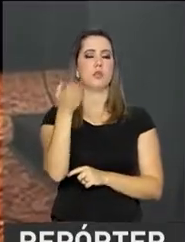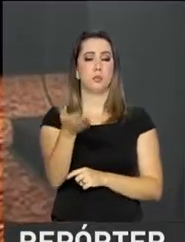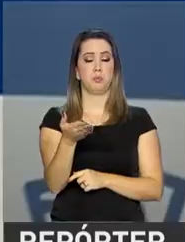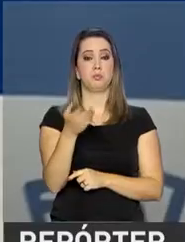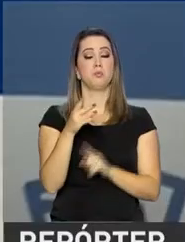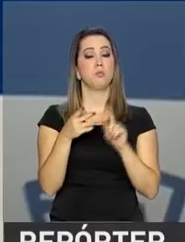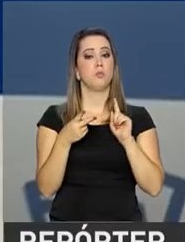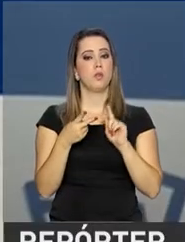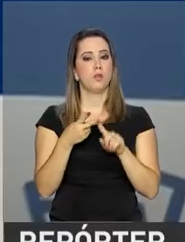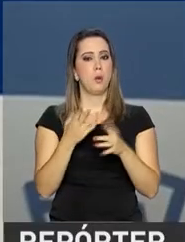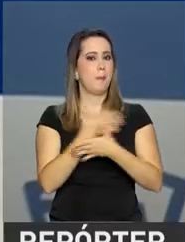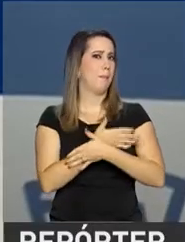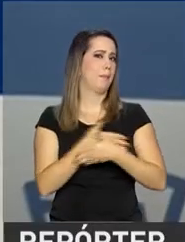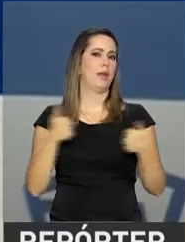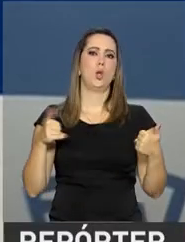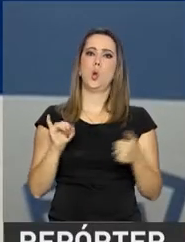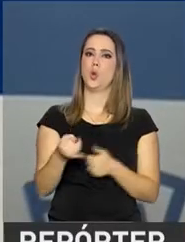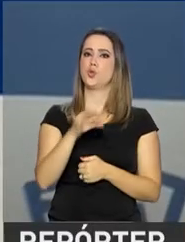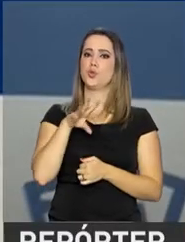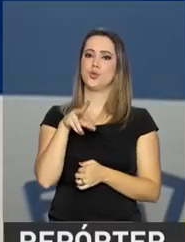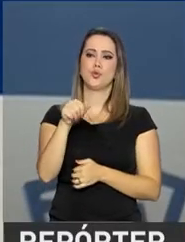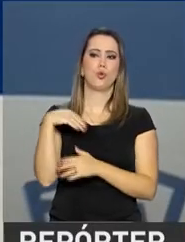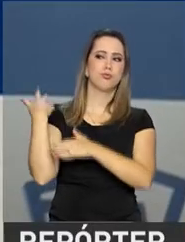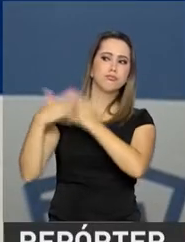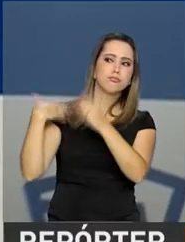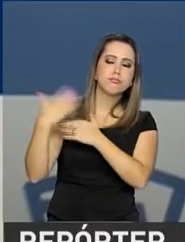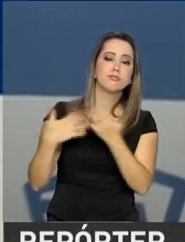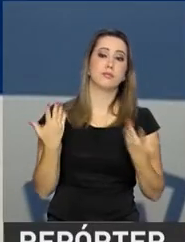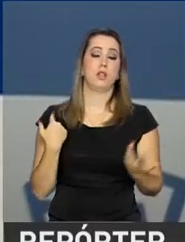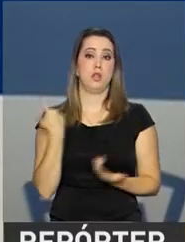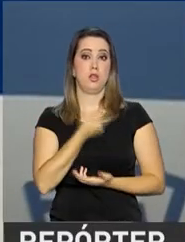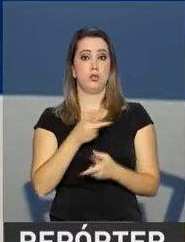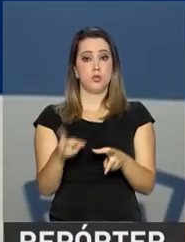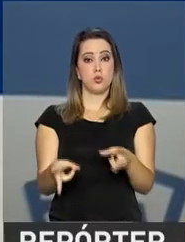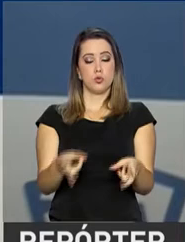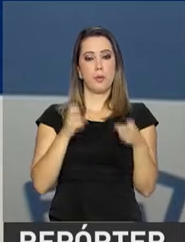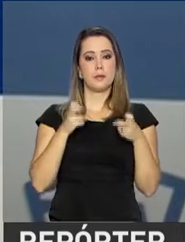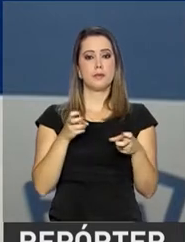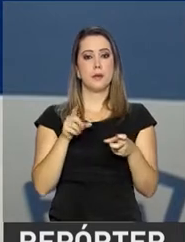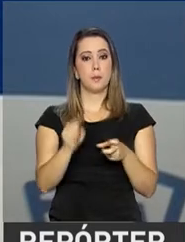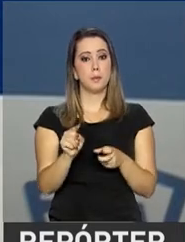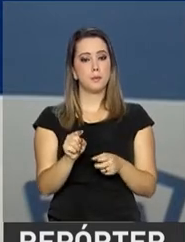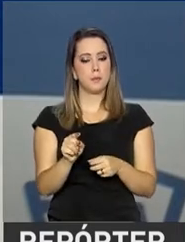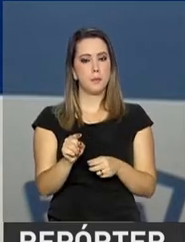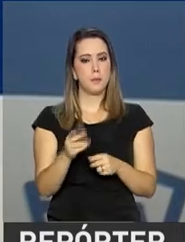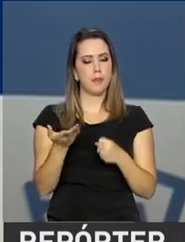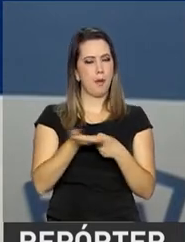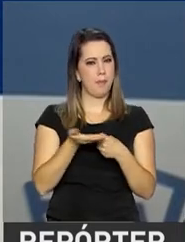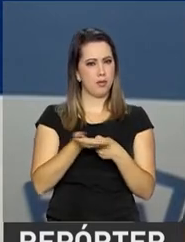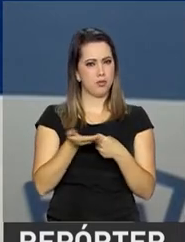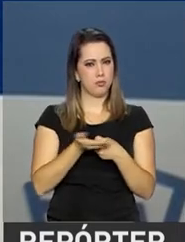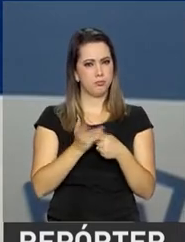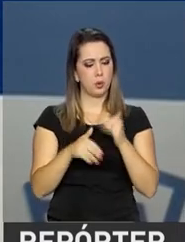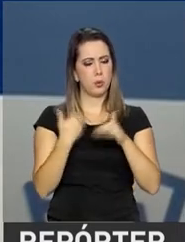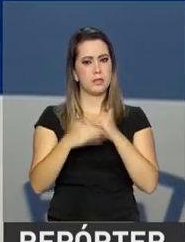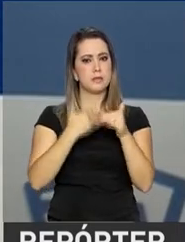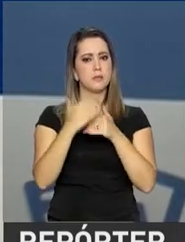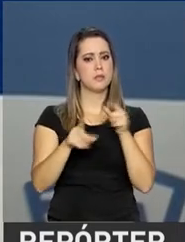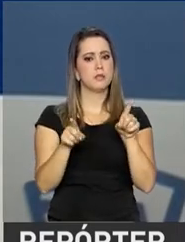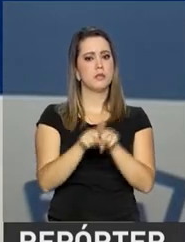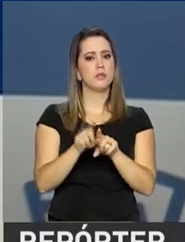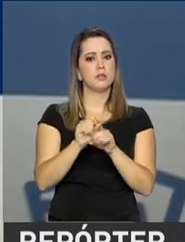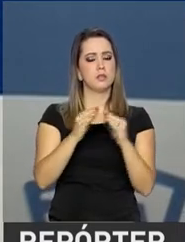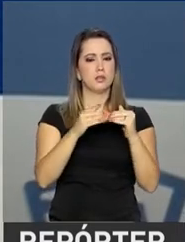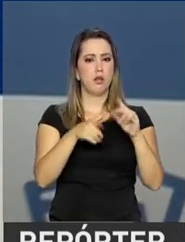fábia o melhor janeiro de todos os tempos e quando a gente observa é a média é o crescimento nos